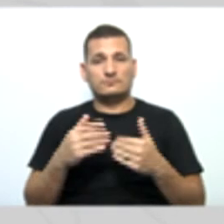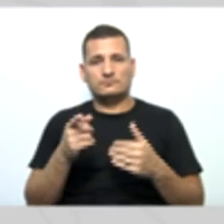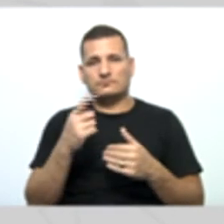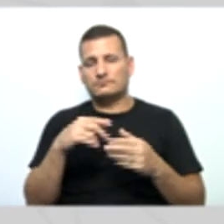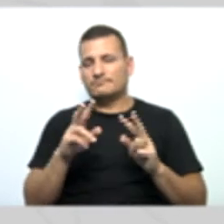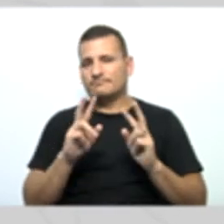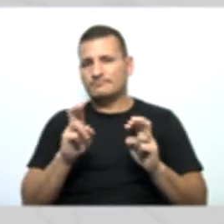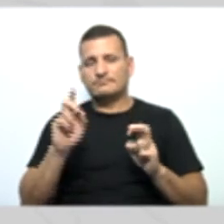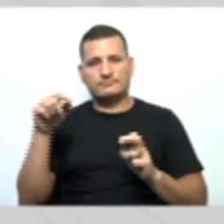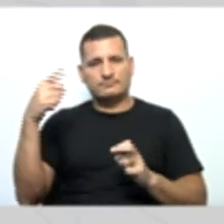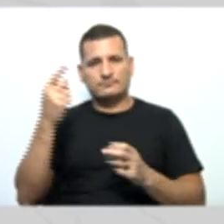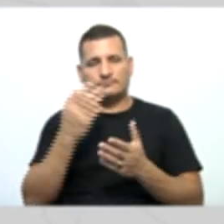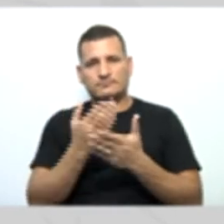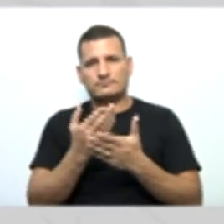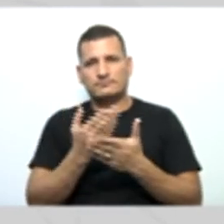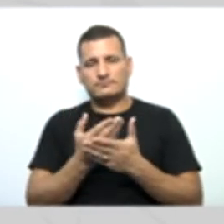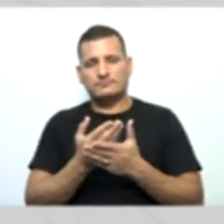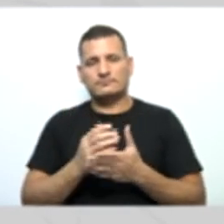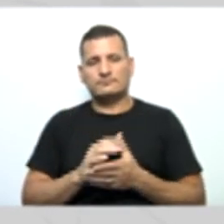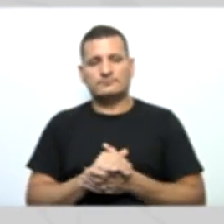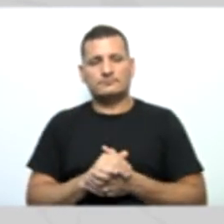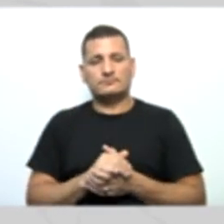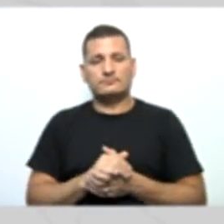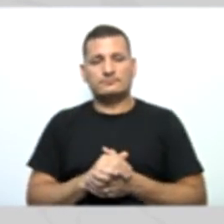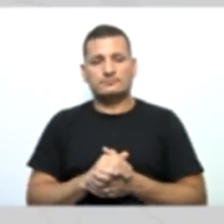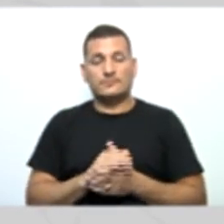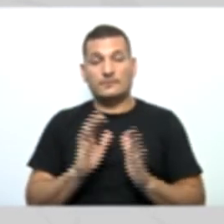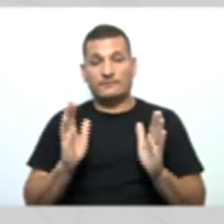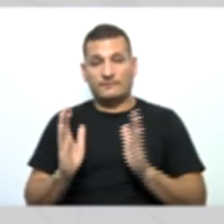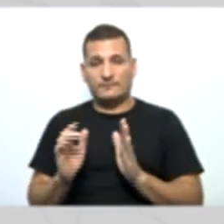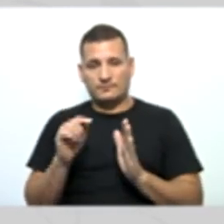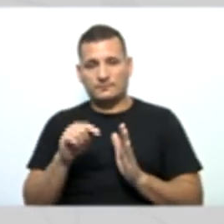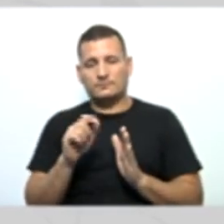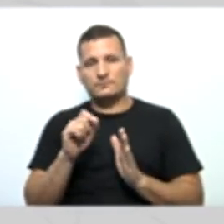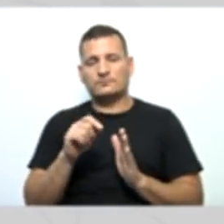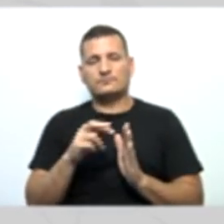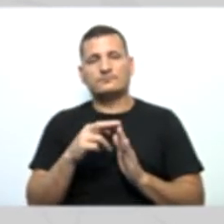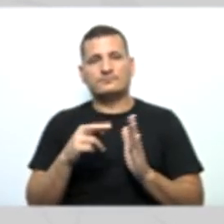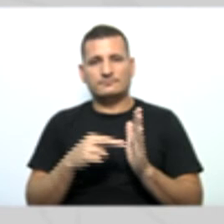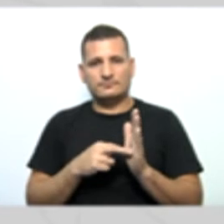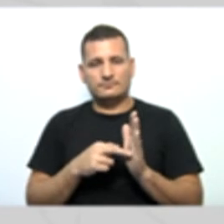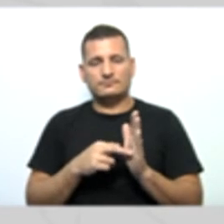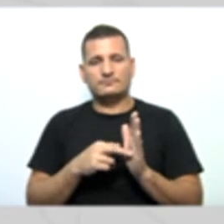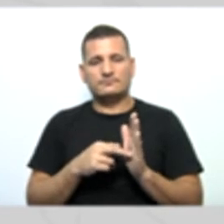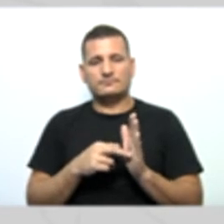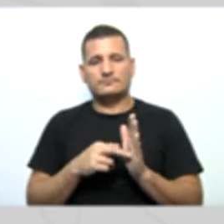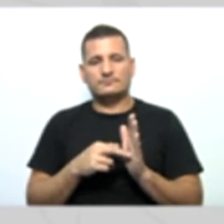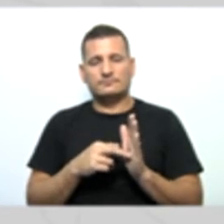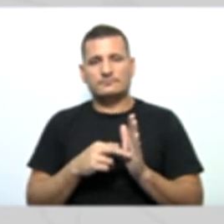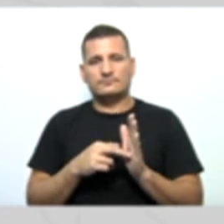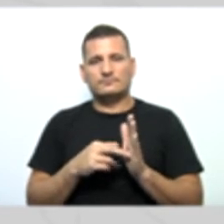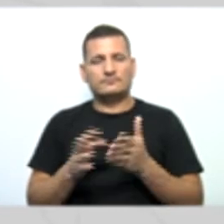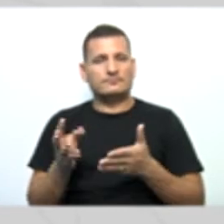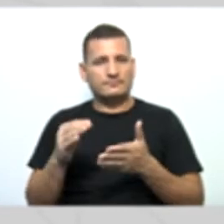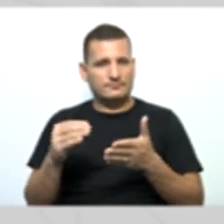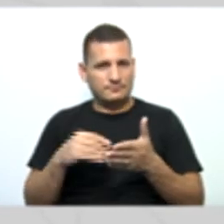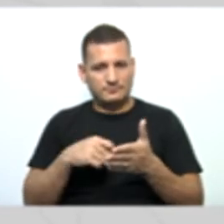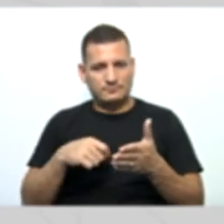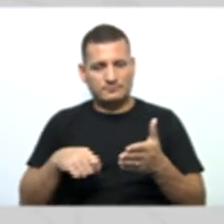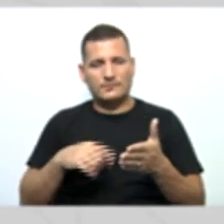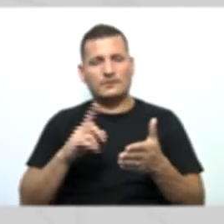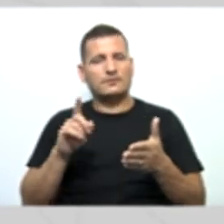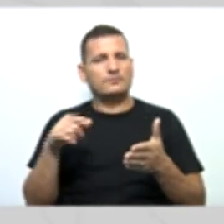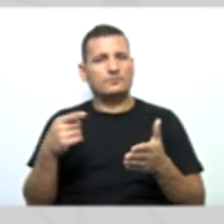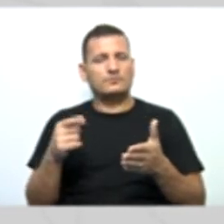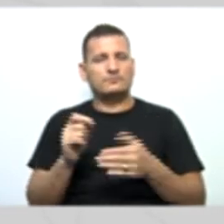próxima aula que o que for levantado aqui, ó, os requisitos que foram levantados, eles vão ser transformados em